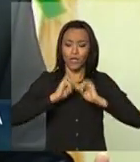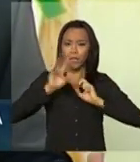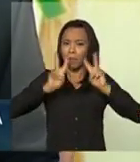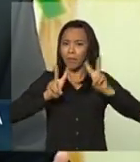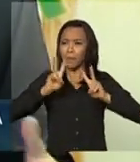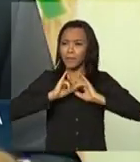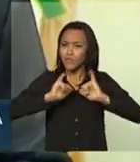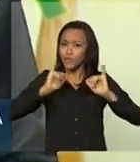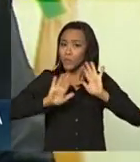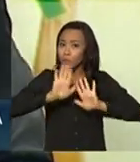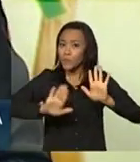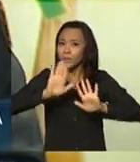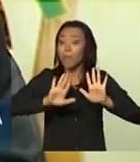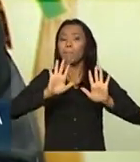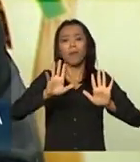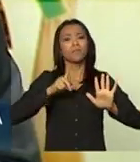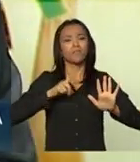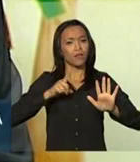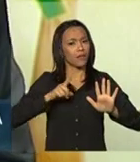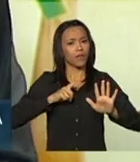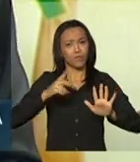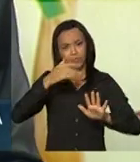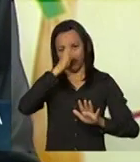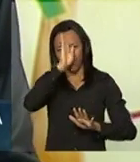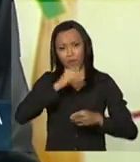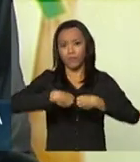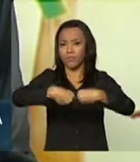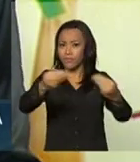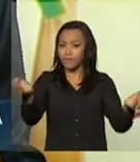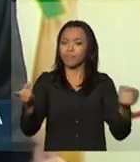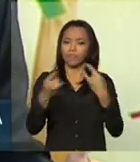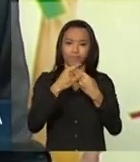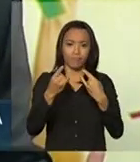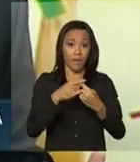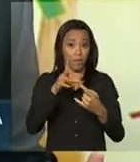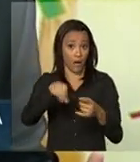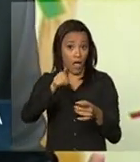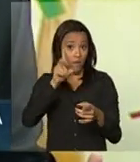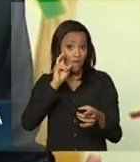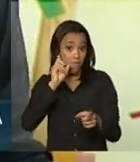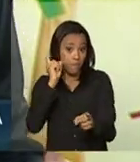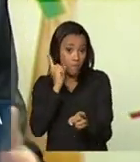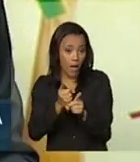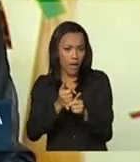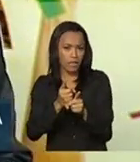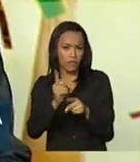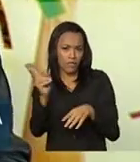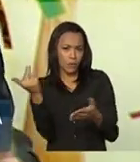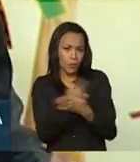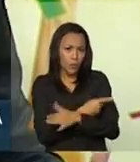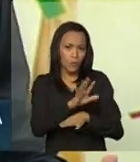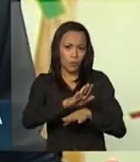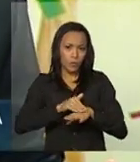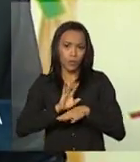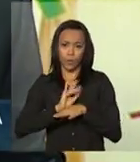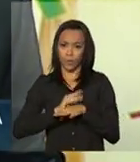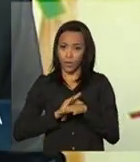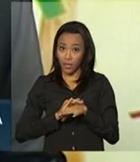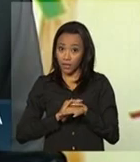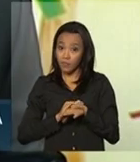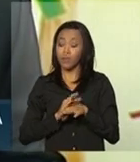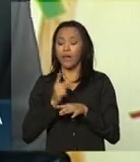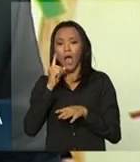mas toda a estrutura para desenvolver as ações de prevenção, de diagnóstico precoce e de tratamento em parceria com